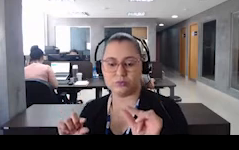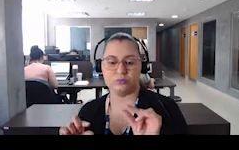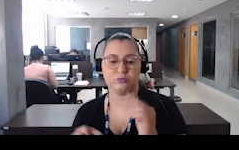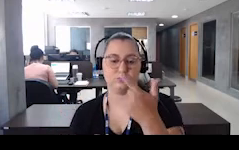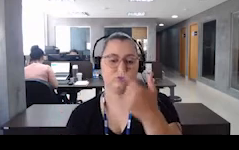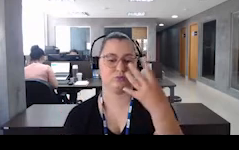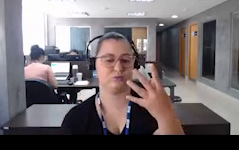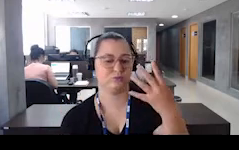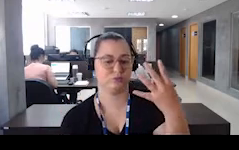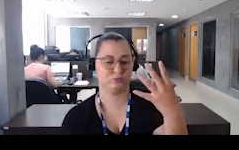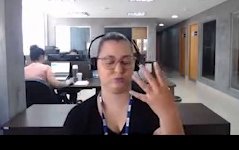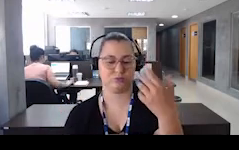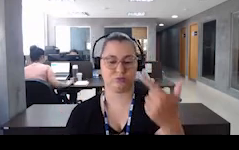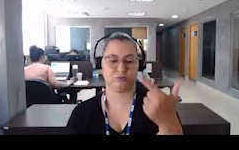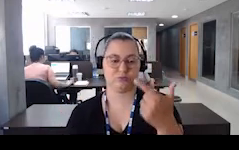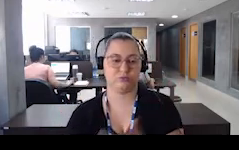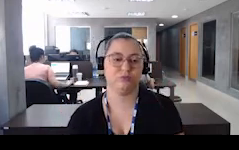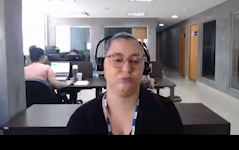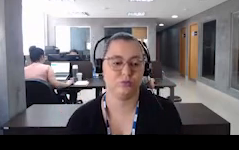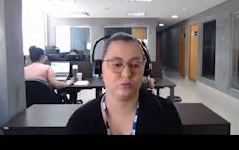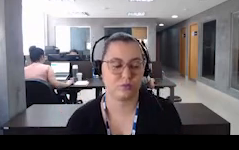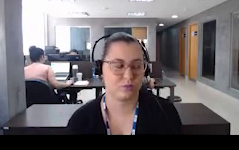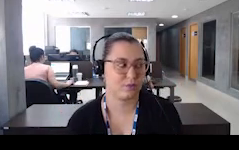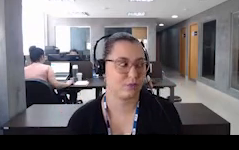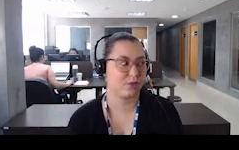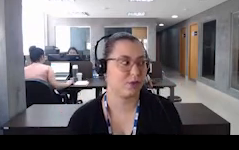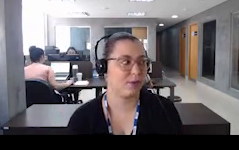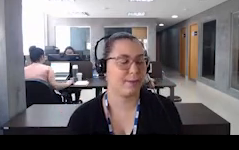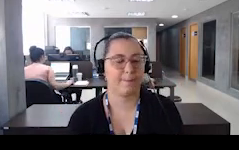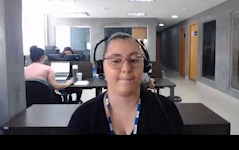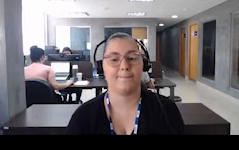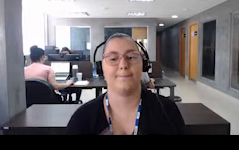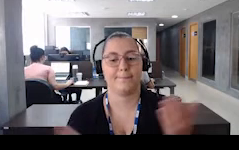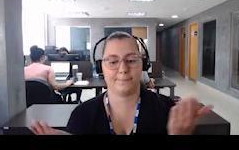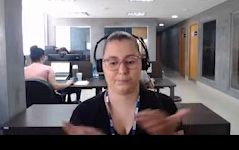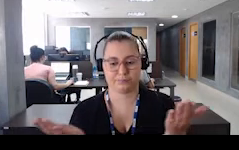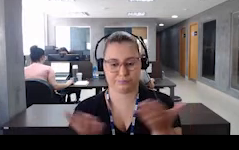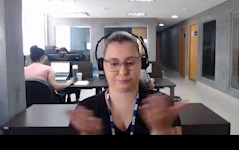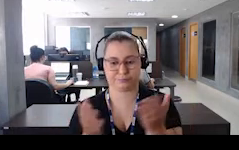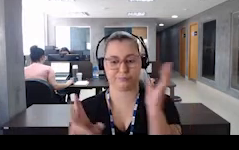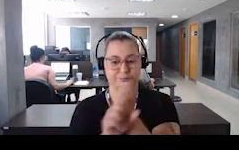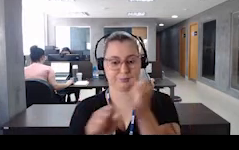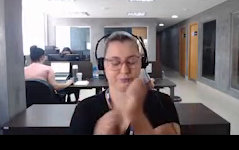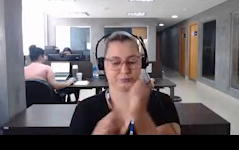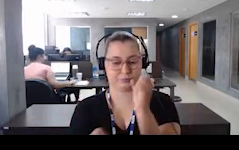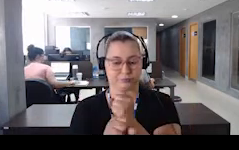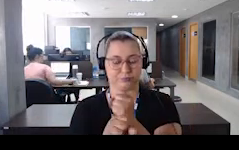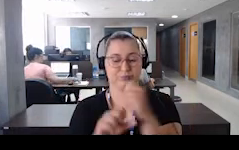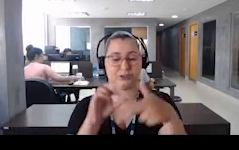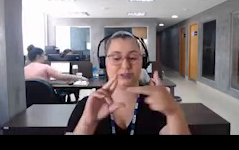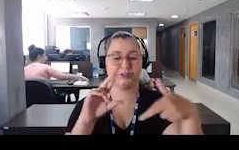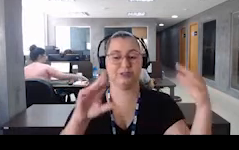que 242, bem? Então vamos lá. Agora a gente precisa calcular quanto que é a